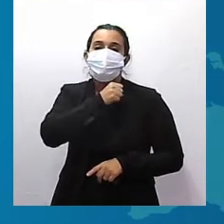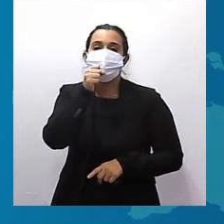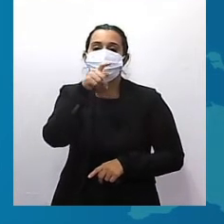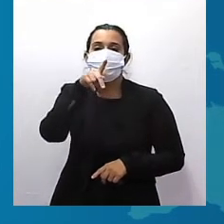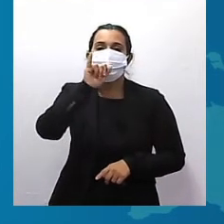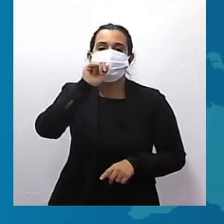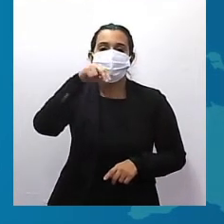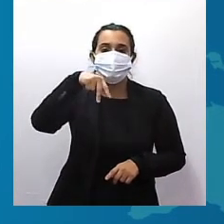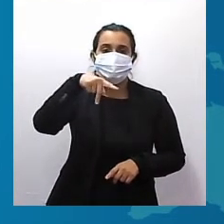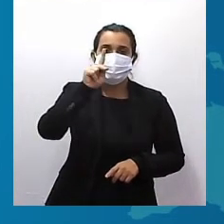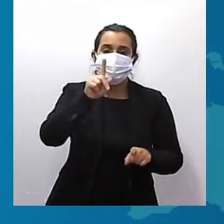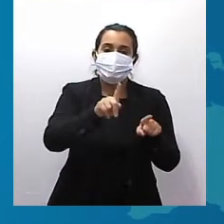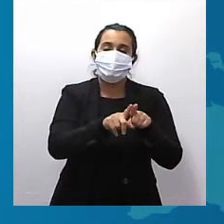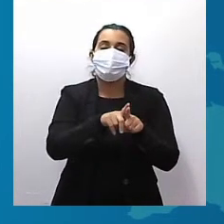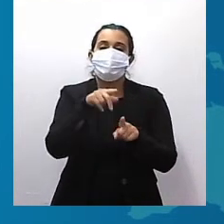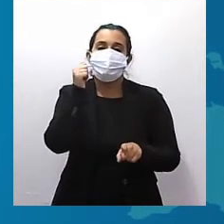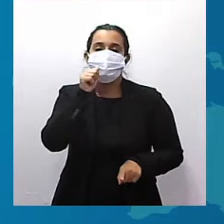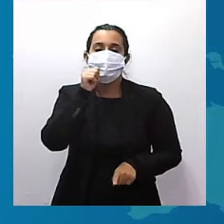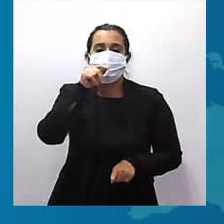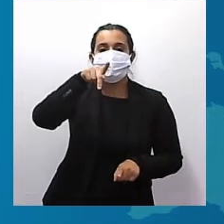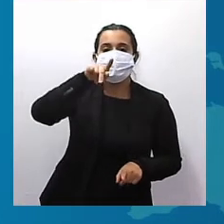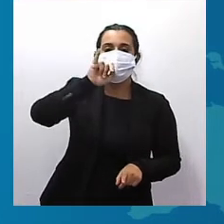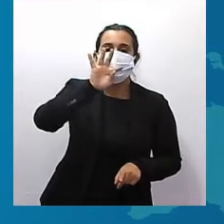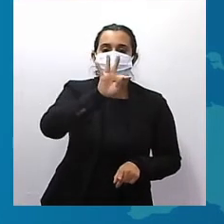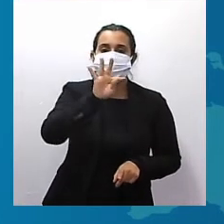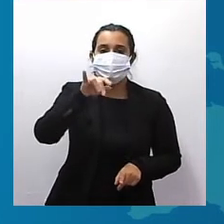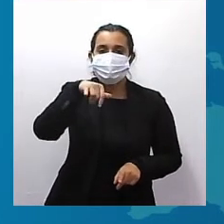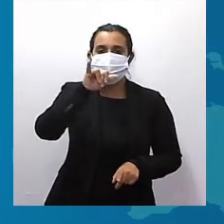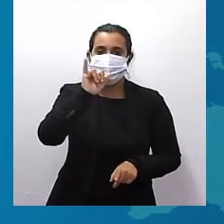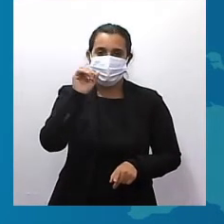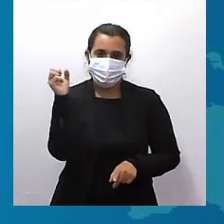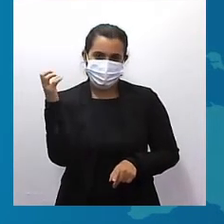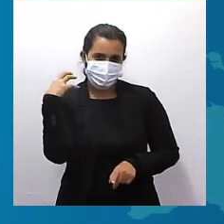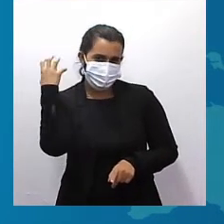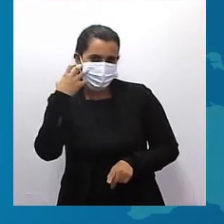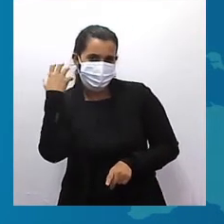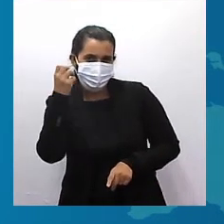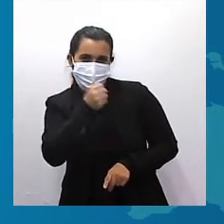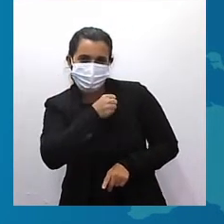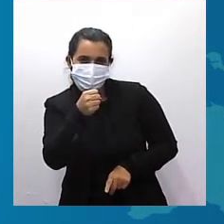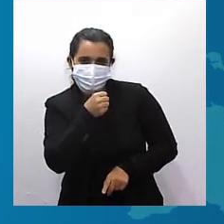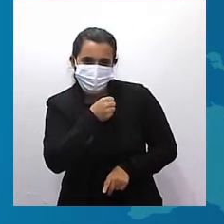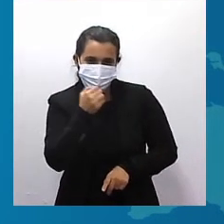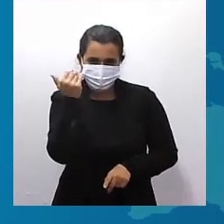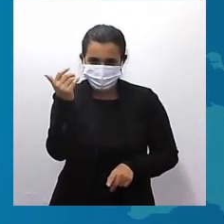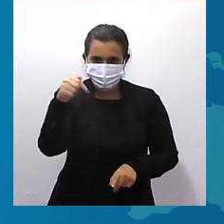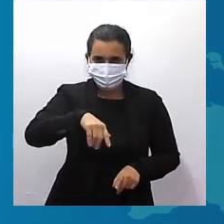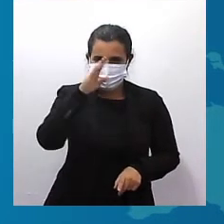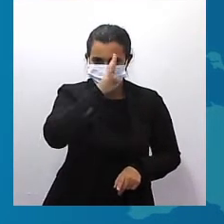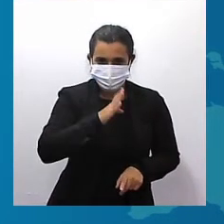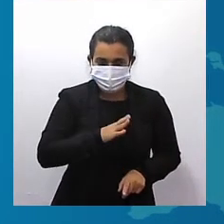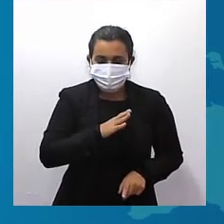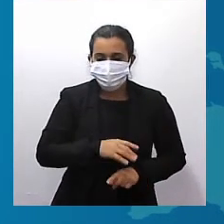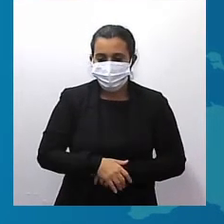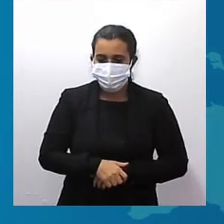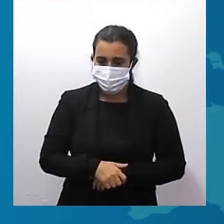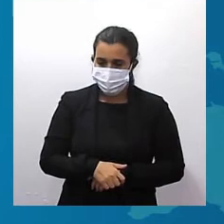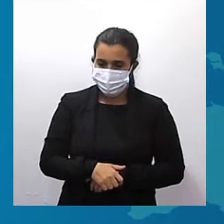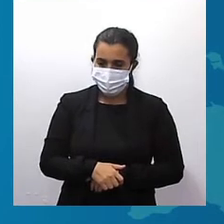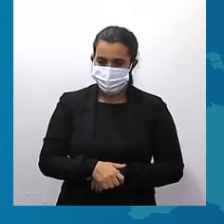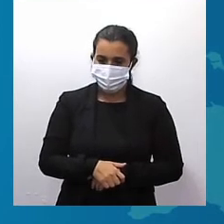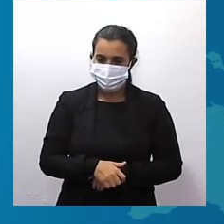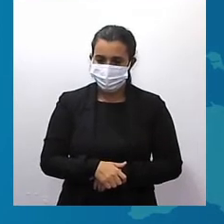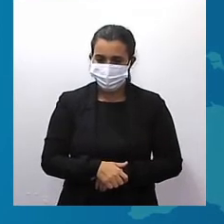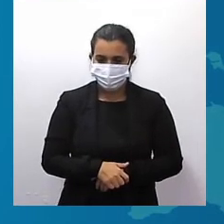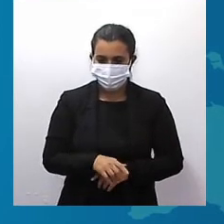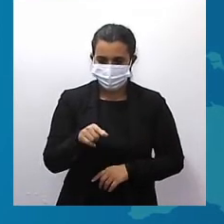cantora Pitty. Então, essa imagem, a gente vai para o bloco de baixo, tem We Can Do It,